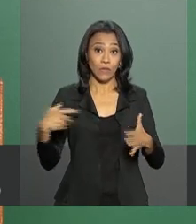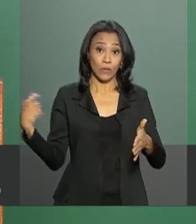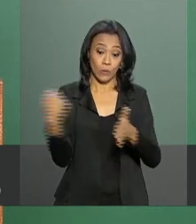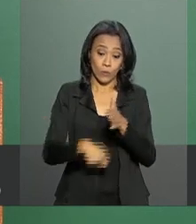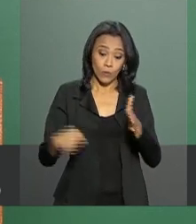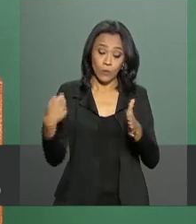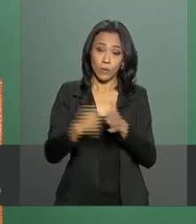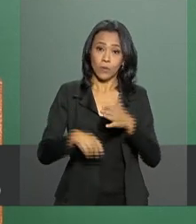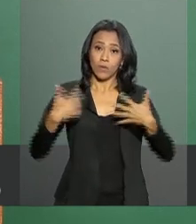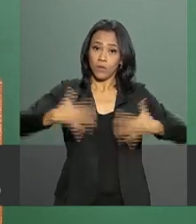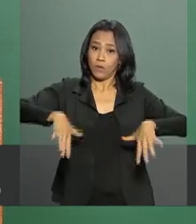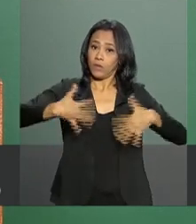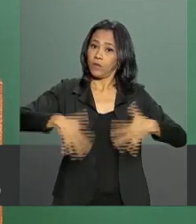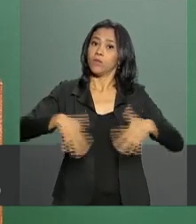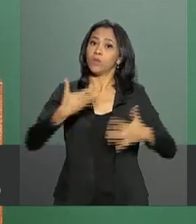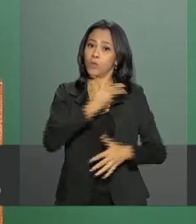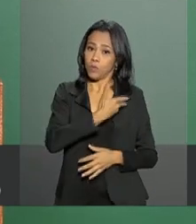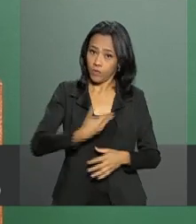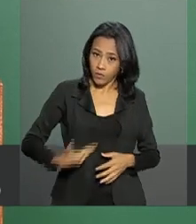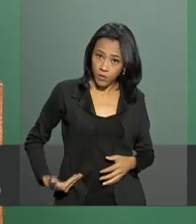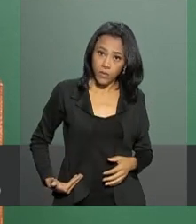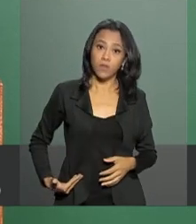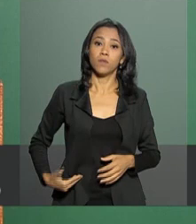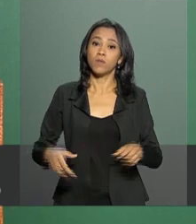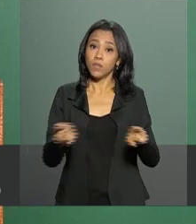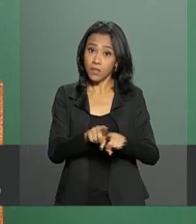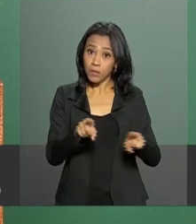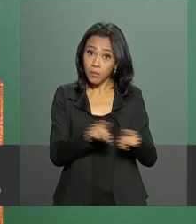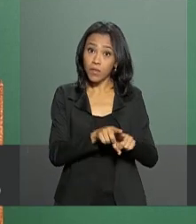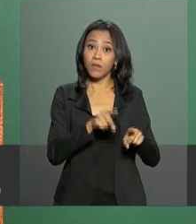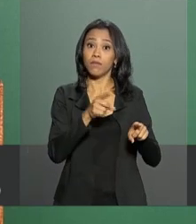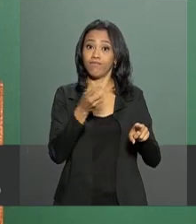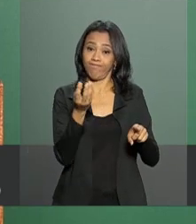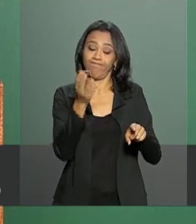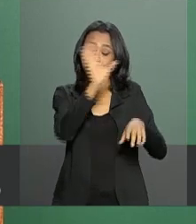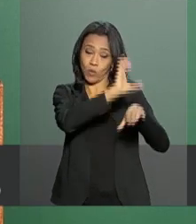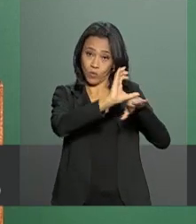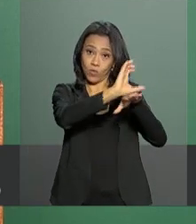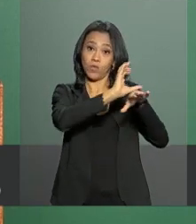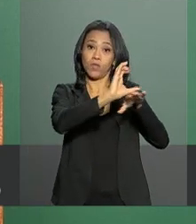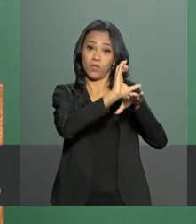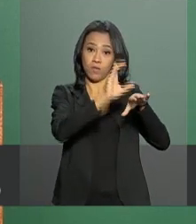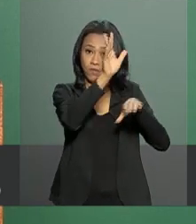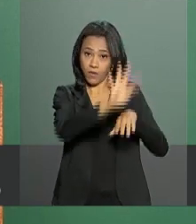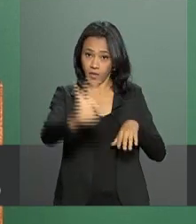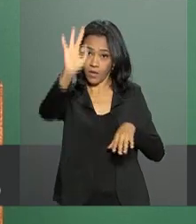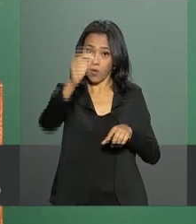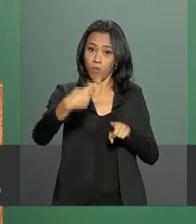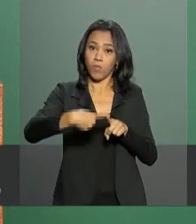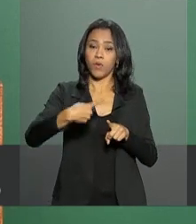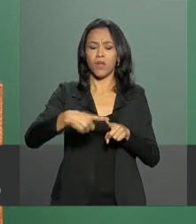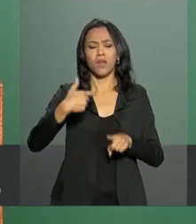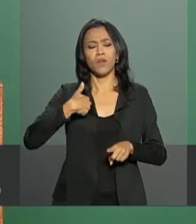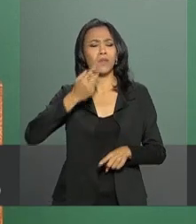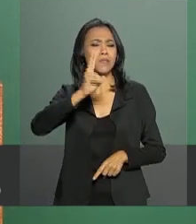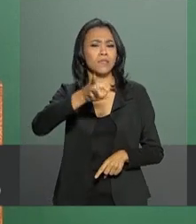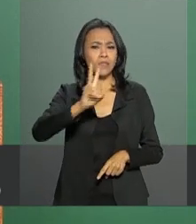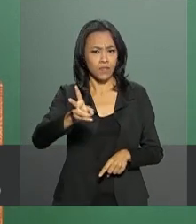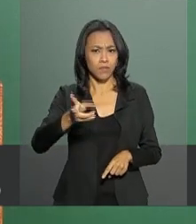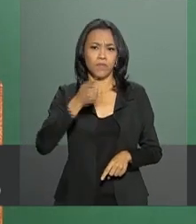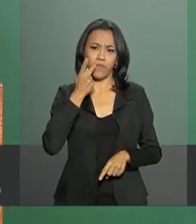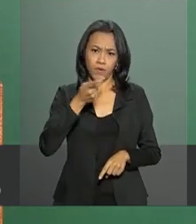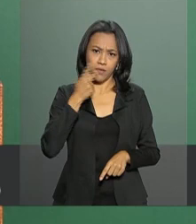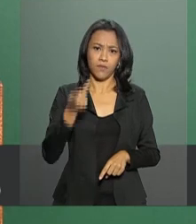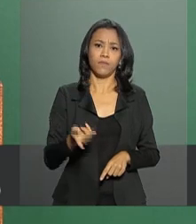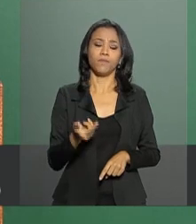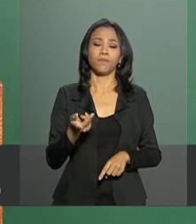e caríssimas a constituição federal até porque eu costumo dizer no